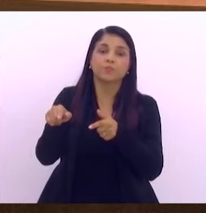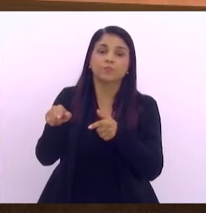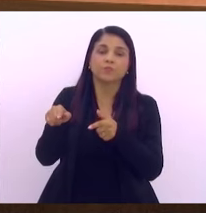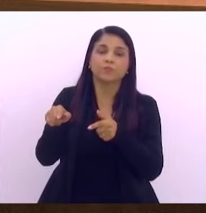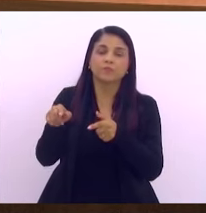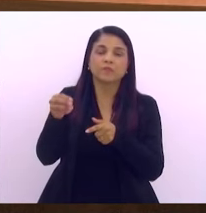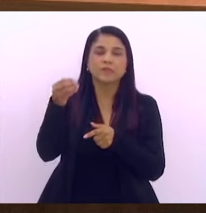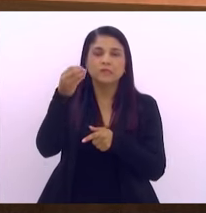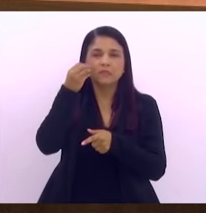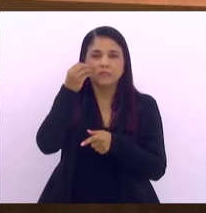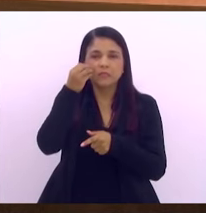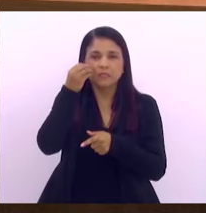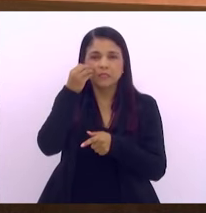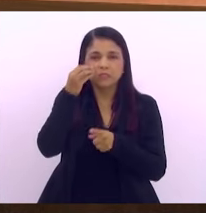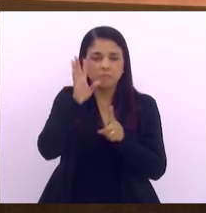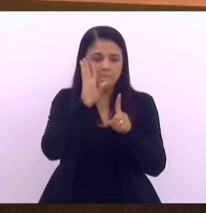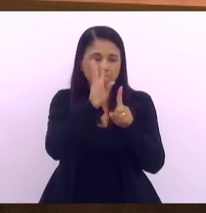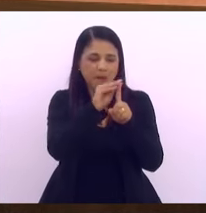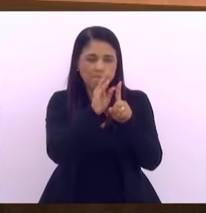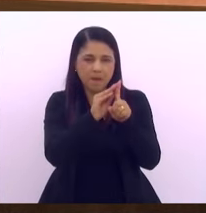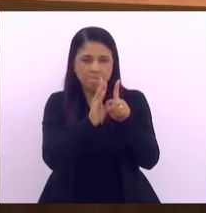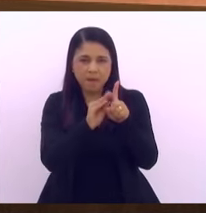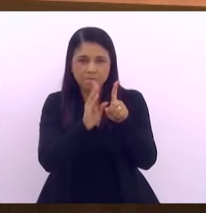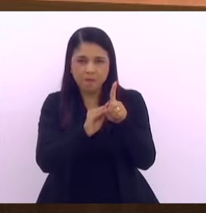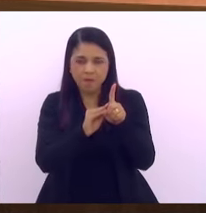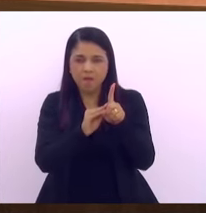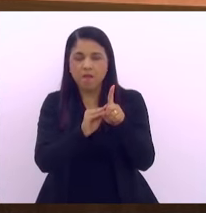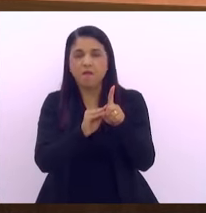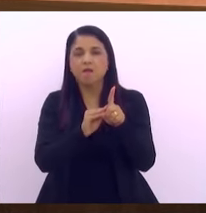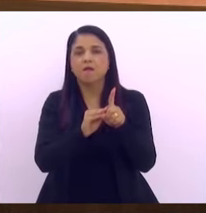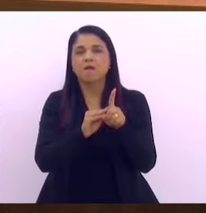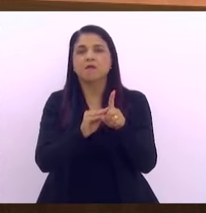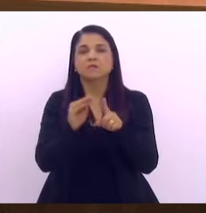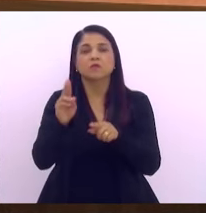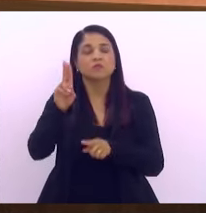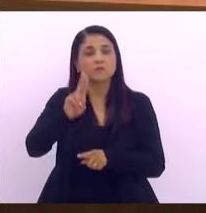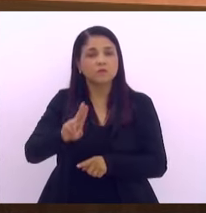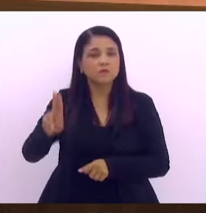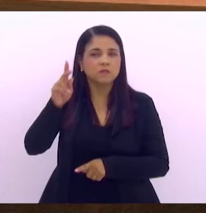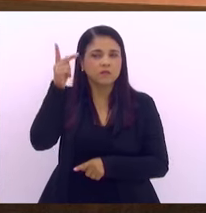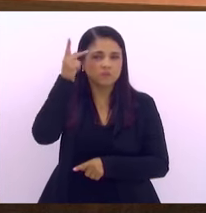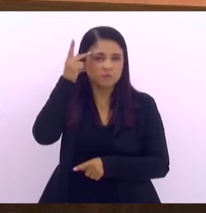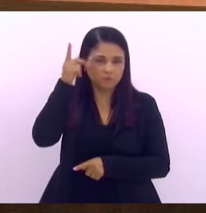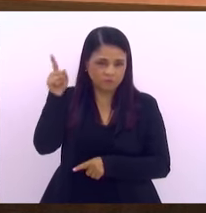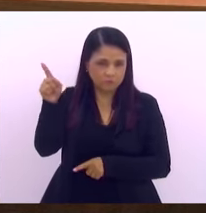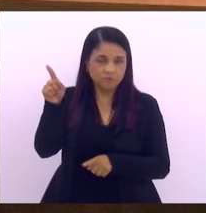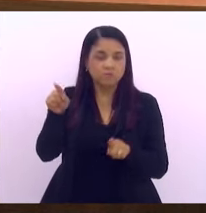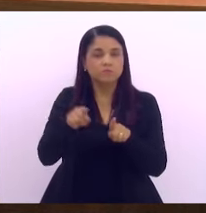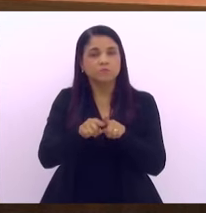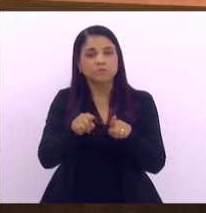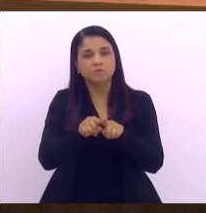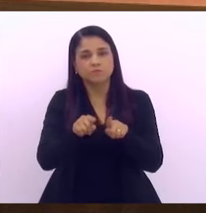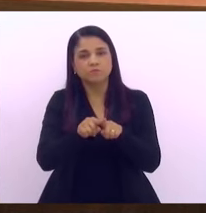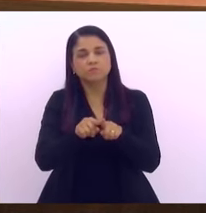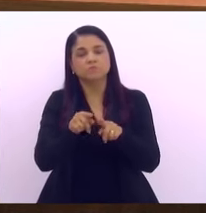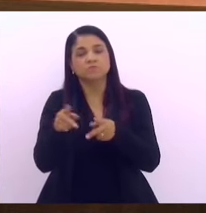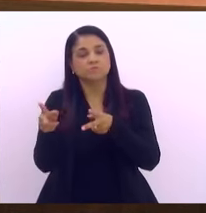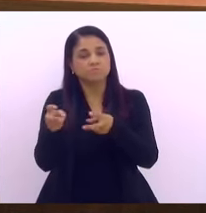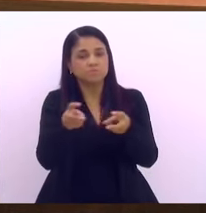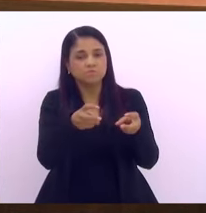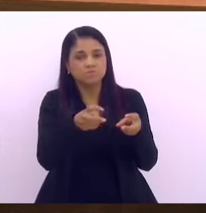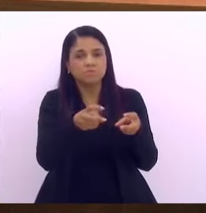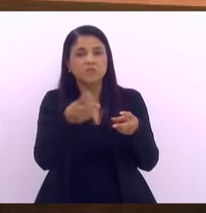aquela tentativa de importunação sexual que ocorreu numa universidade de São Paulo, mas como a gente vê frequentemente